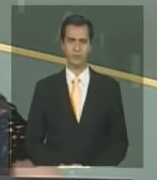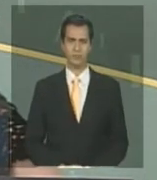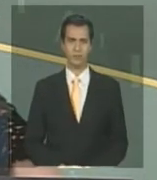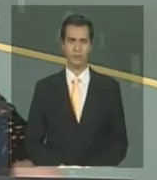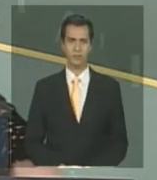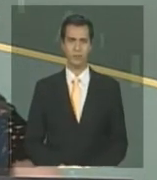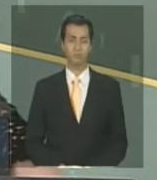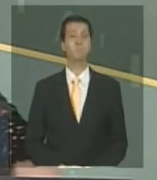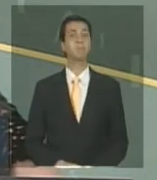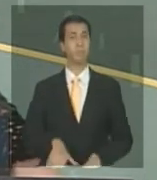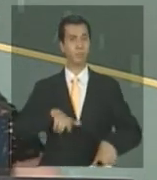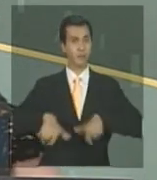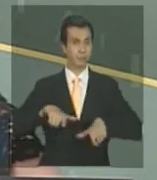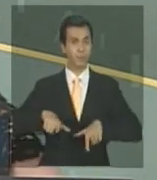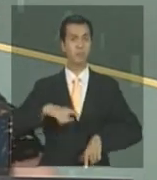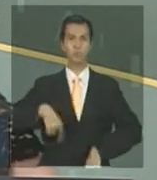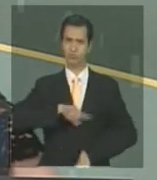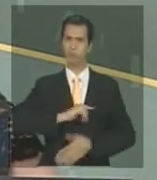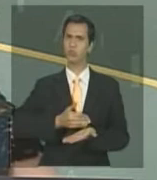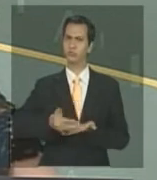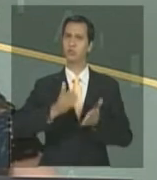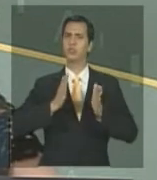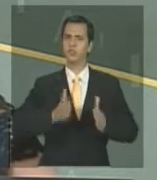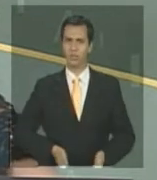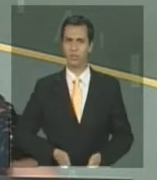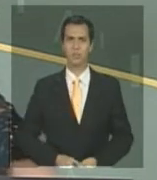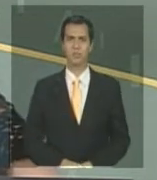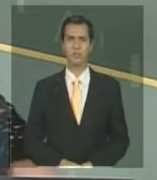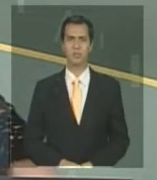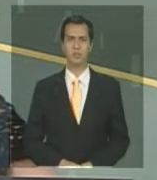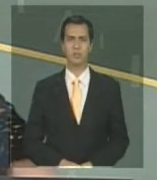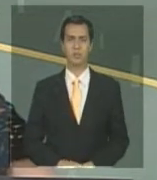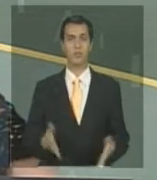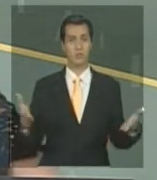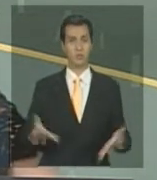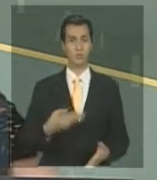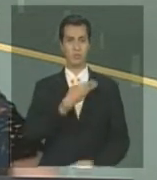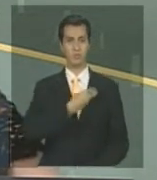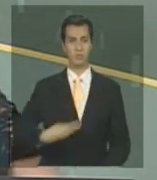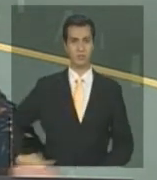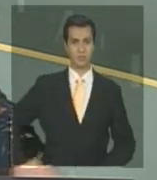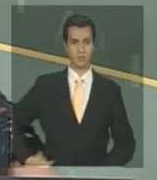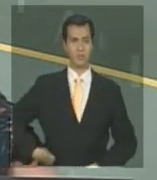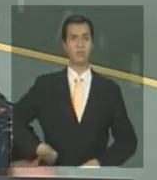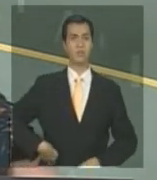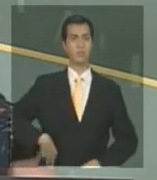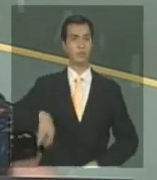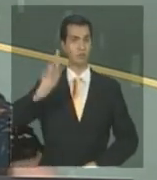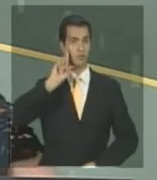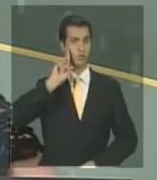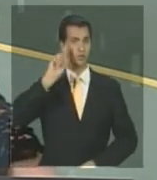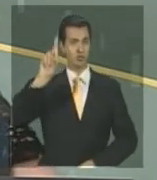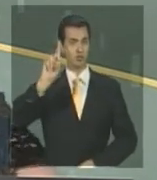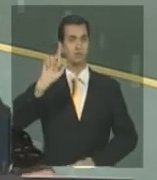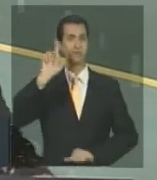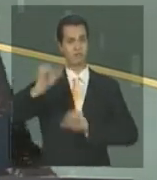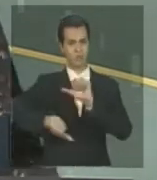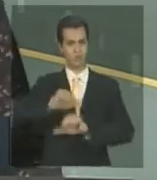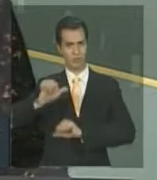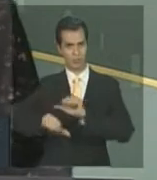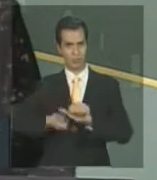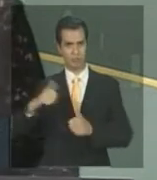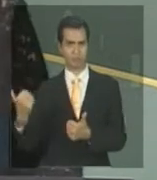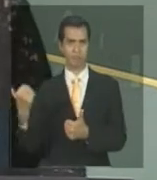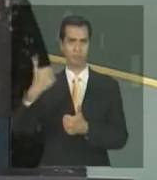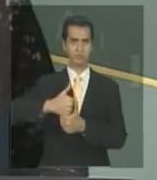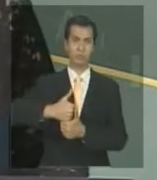que estamos executando. Muda o comando do Ministério, mas a tarefa persiste. É